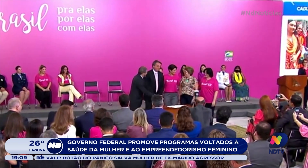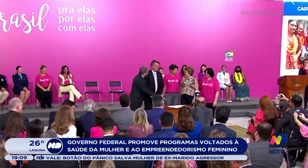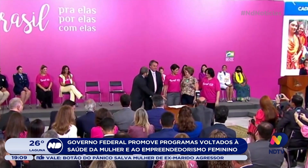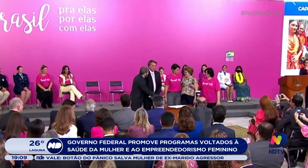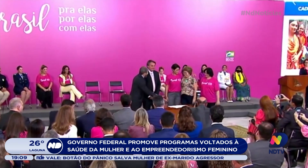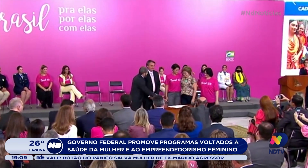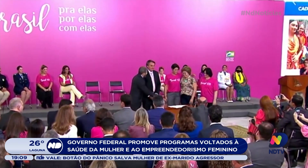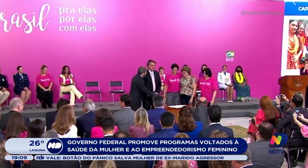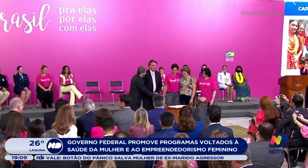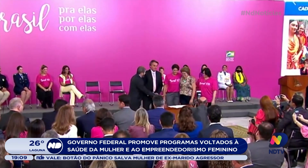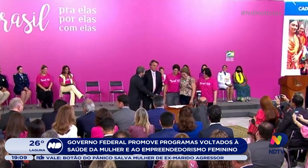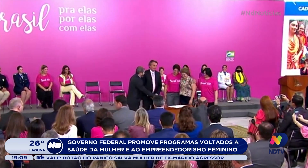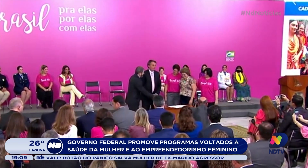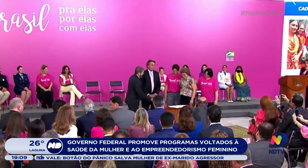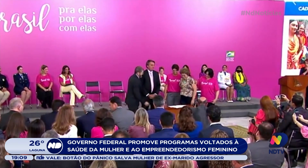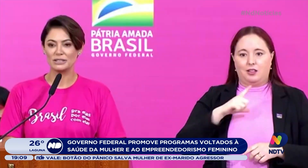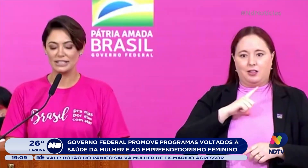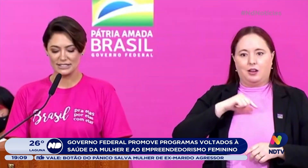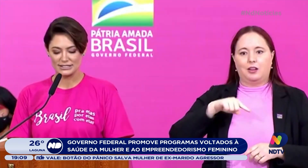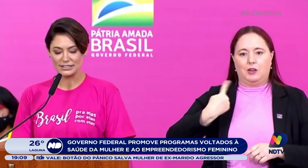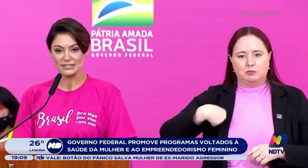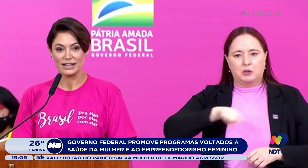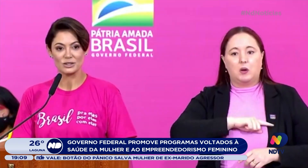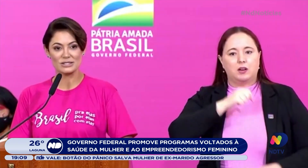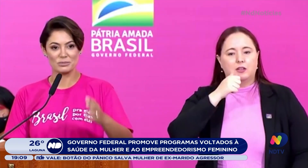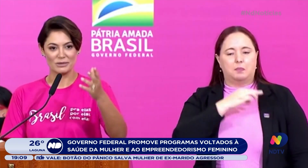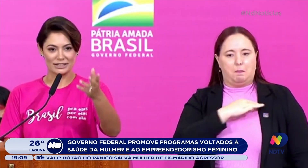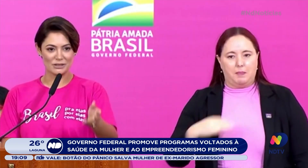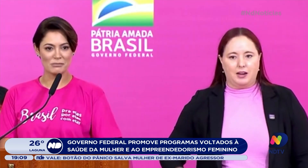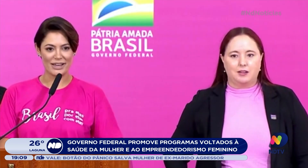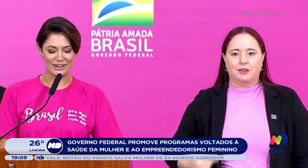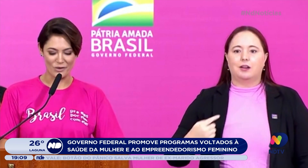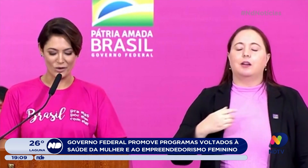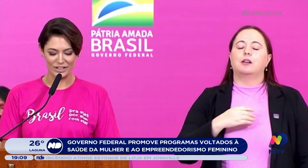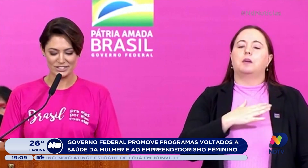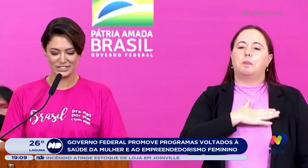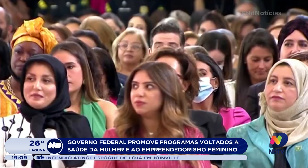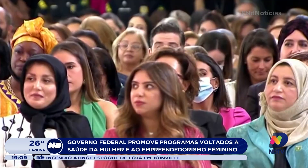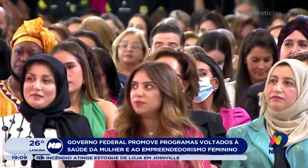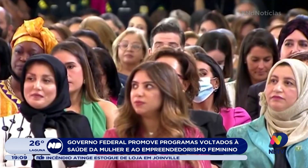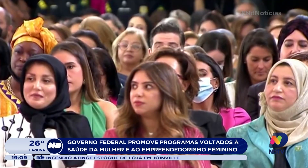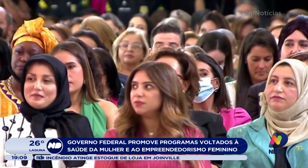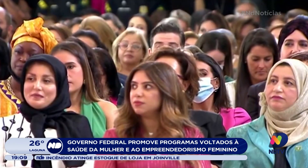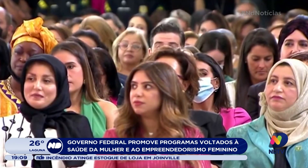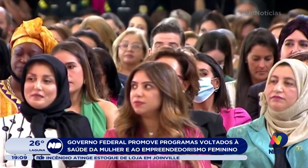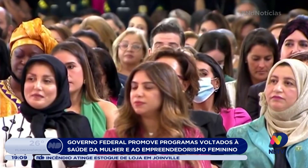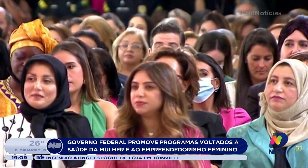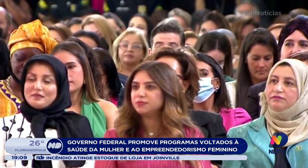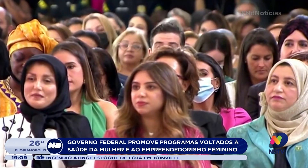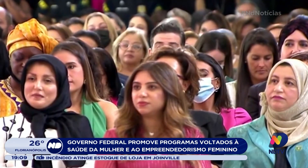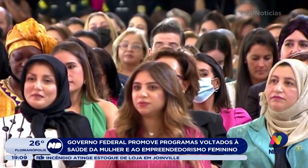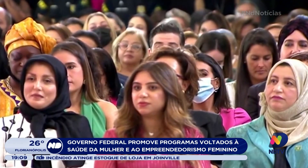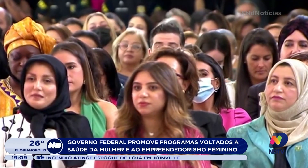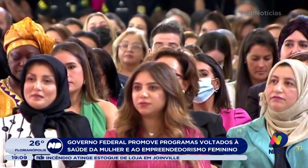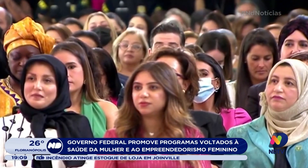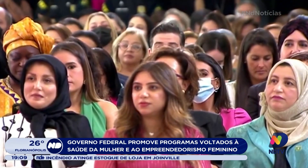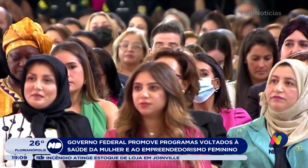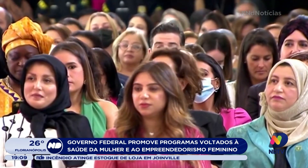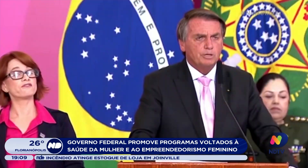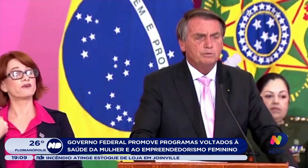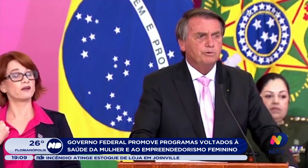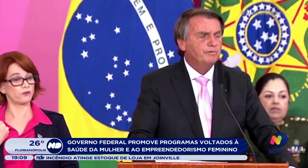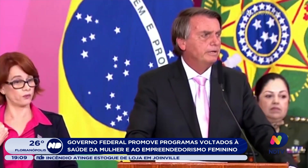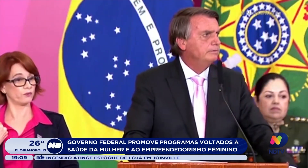rede de proteção integral à gestante e à maternidade por fim o presidente bolsonaro assinou um decreto que